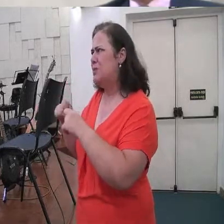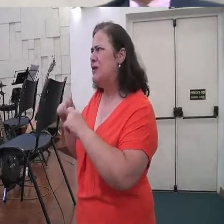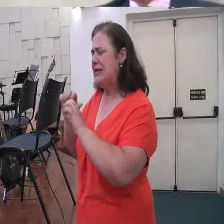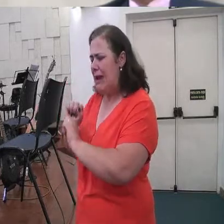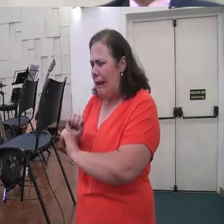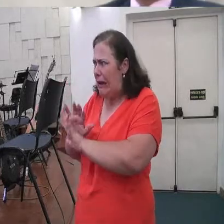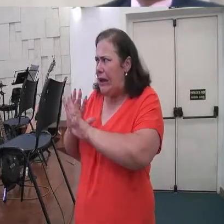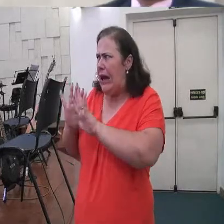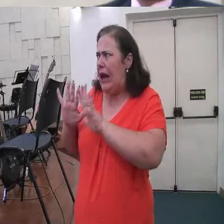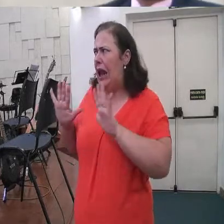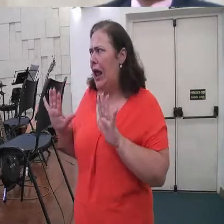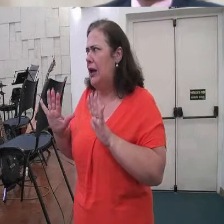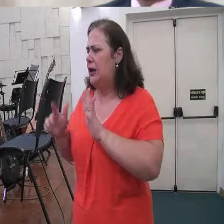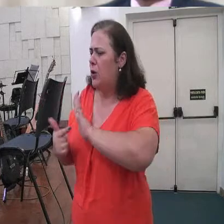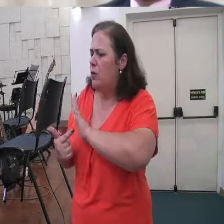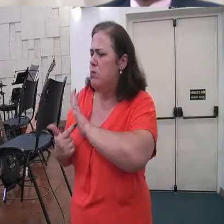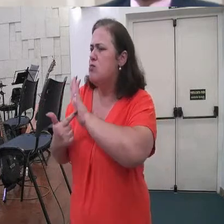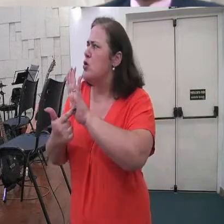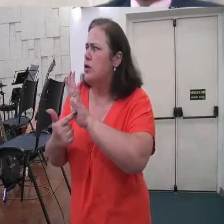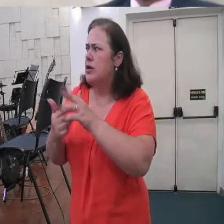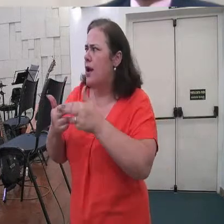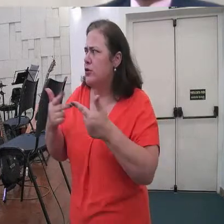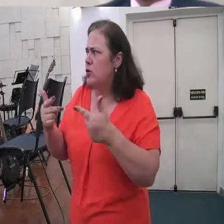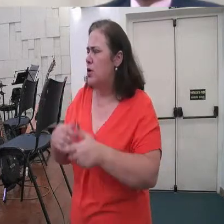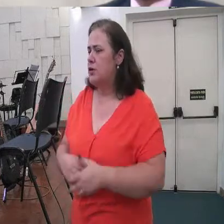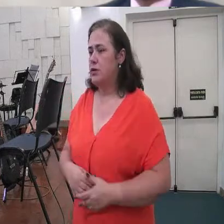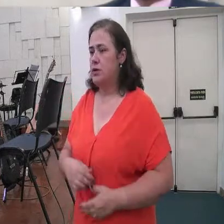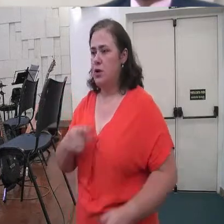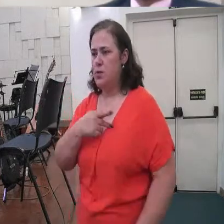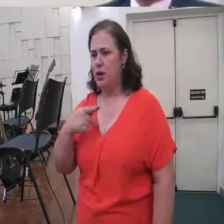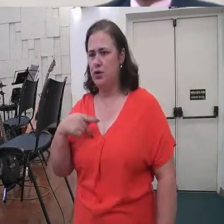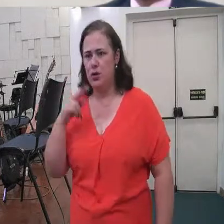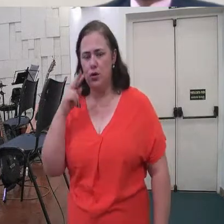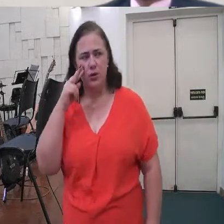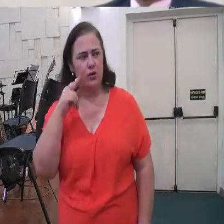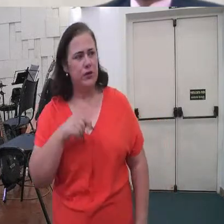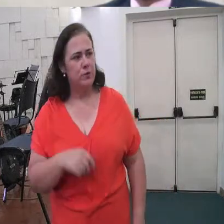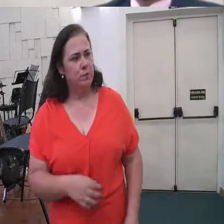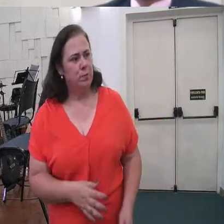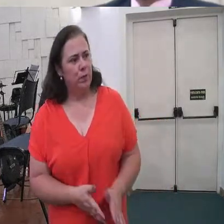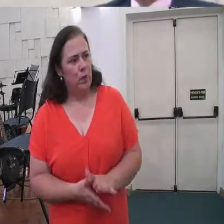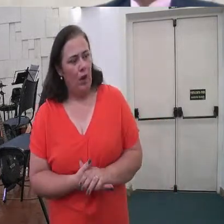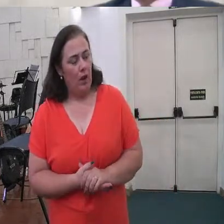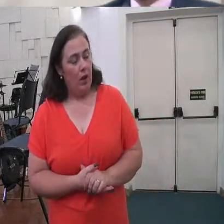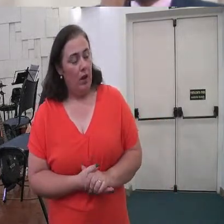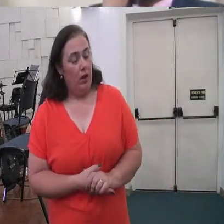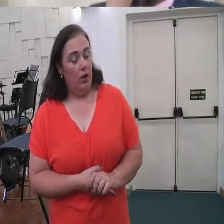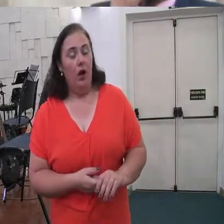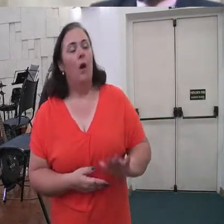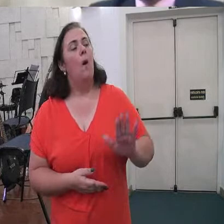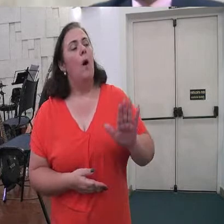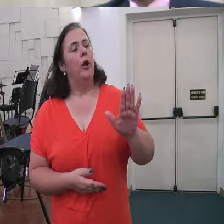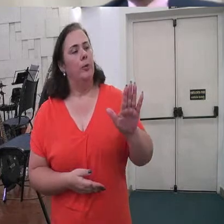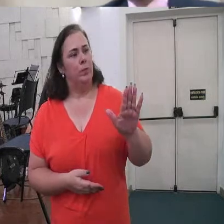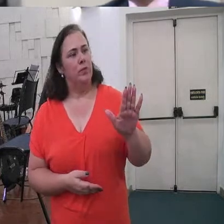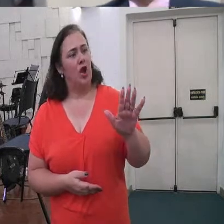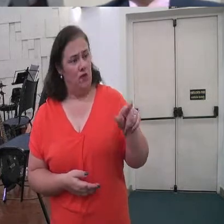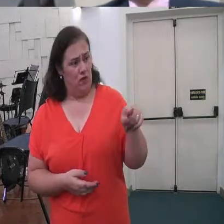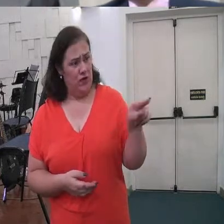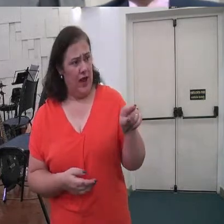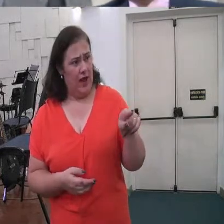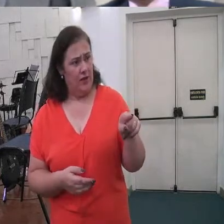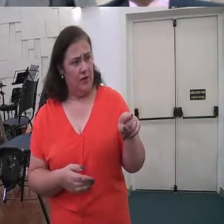nossa insatisfação. Aí o pastor olhou para eles e disse assim: vocês vão deixar a